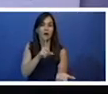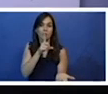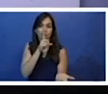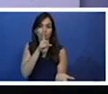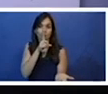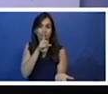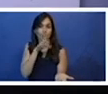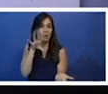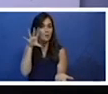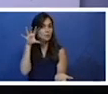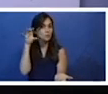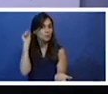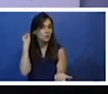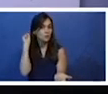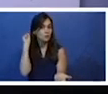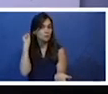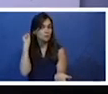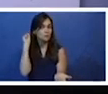calar, escutar,